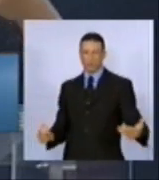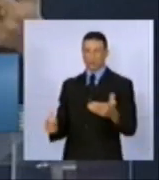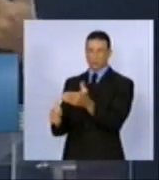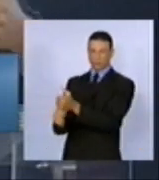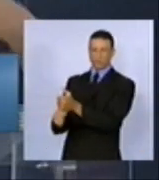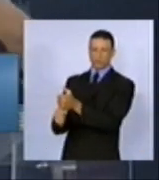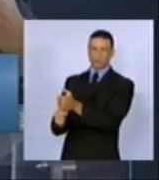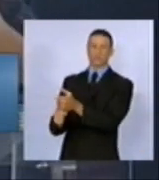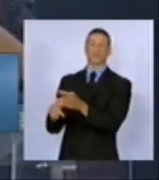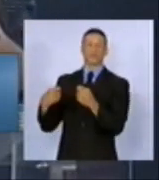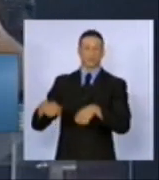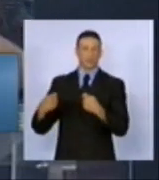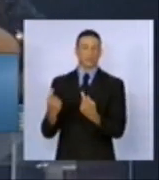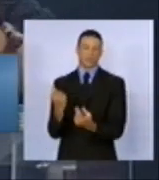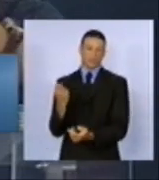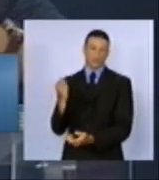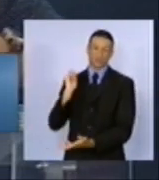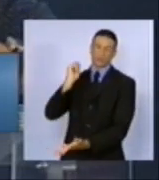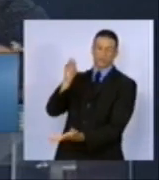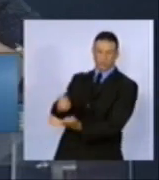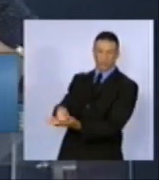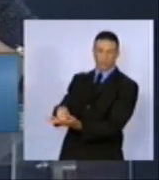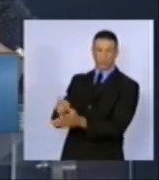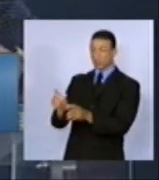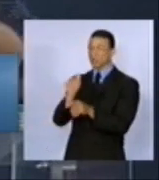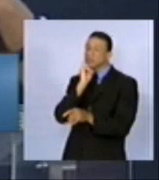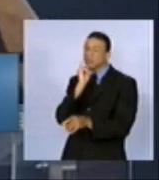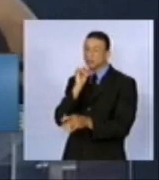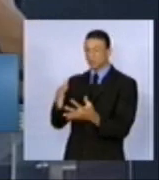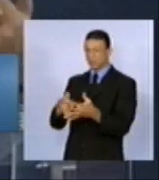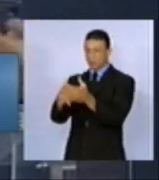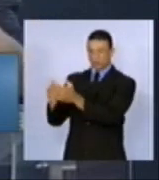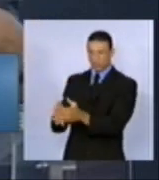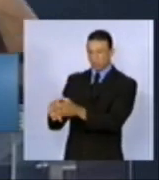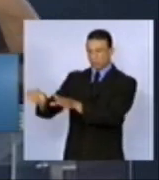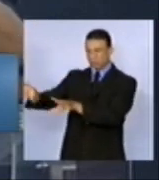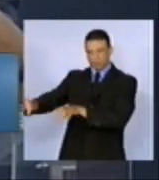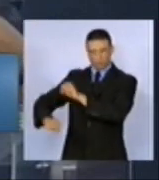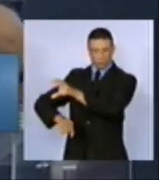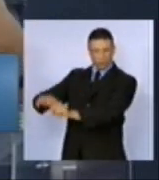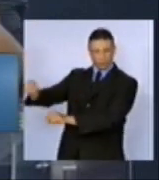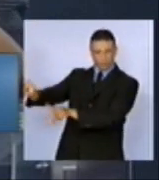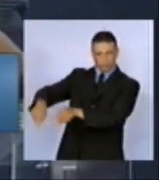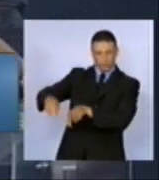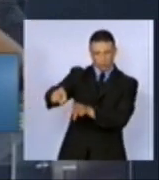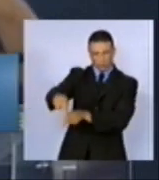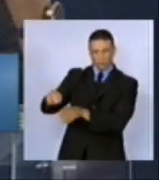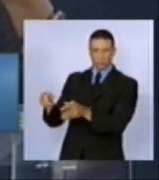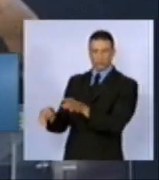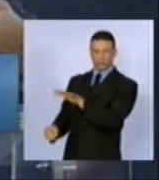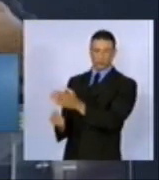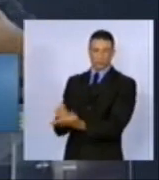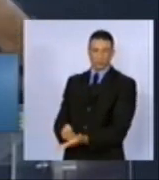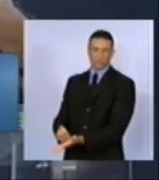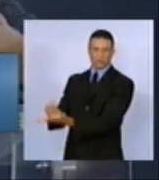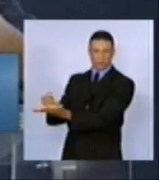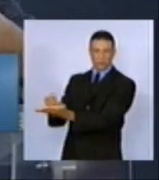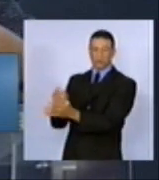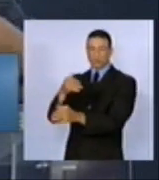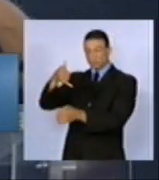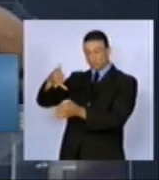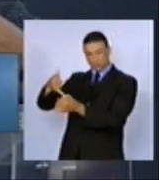uma cadeia que não só a a colheitadeira em si mas todo um maquinário eh para dar um suporte de eh levar